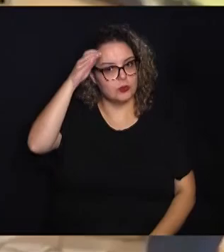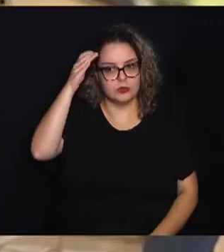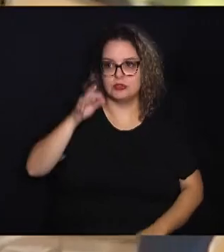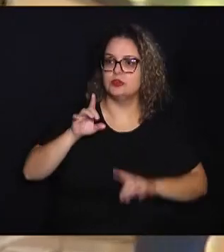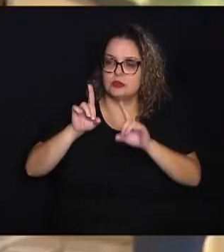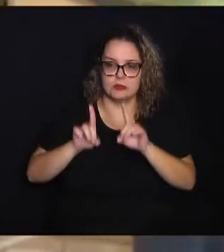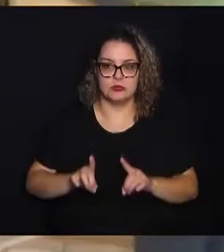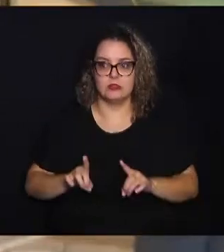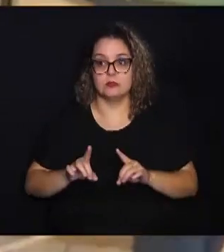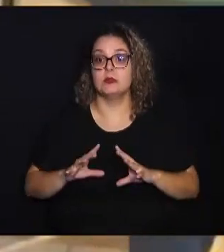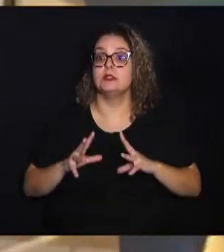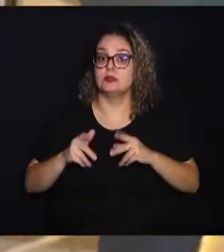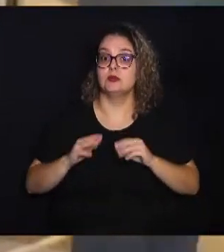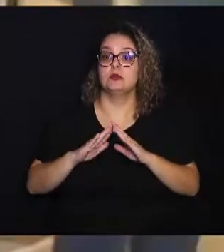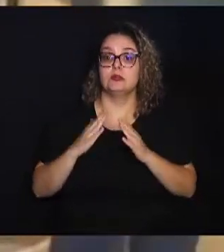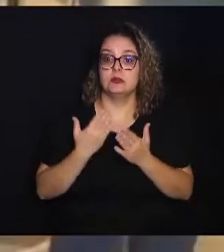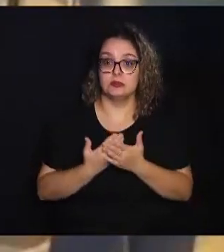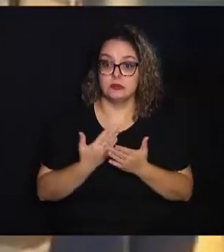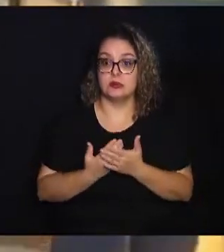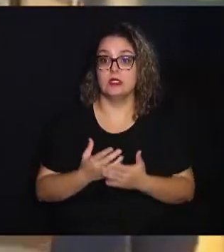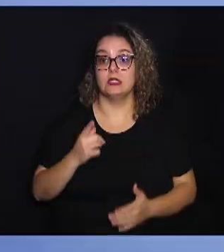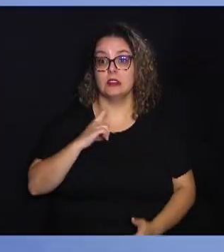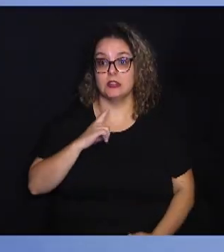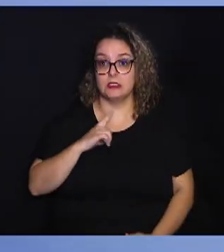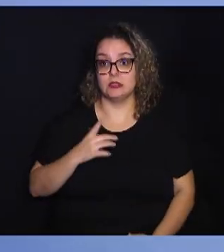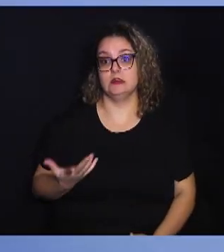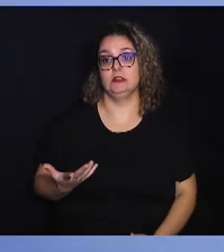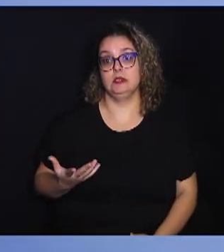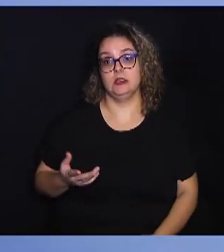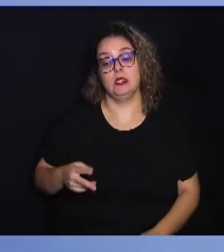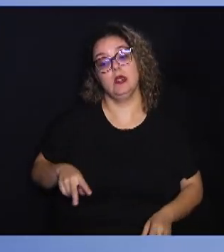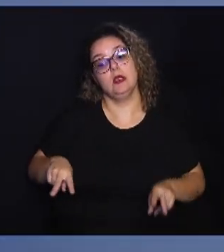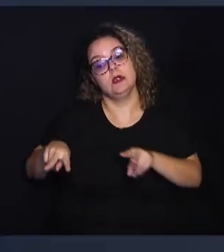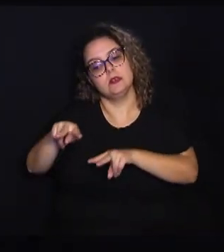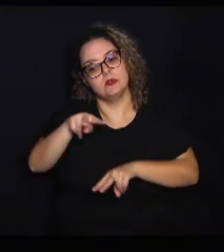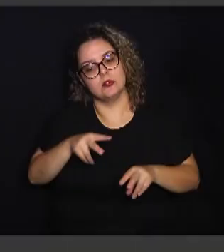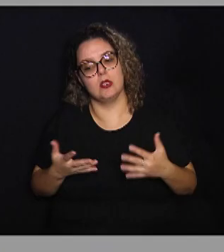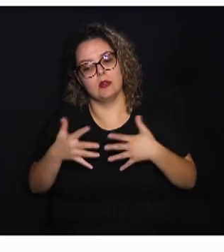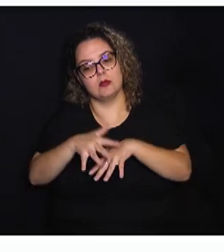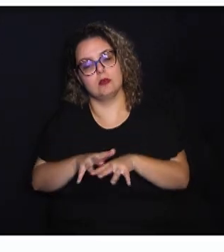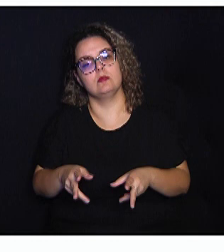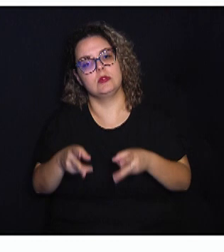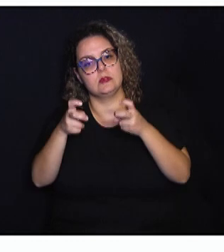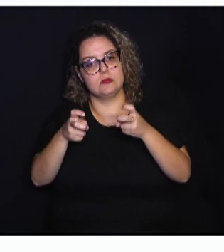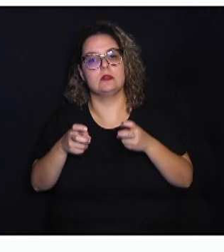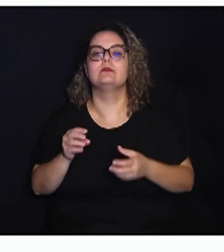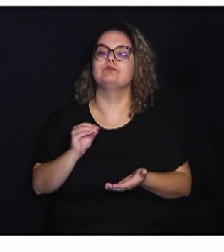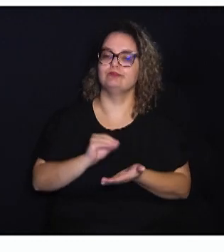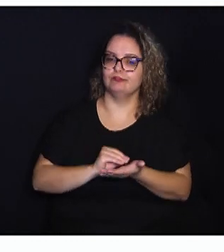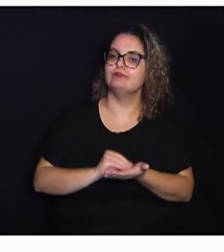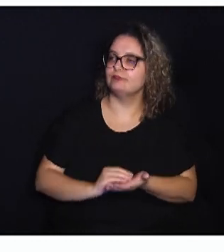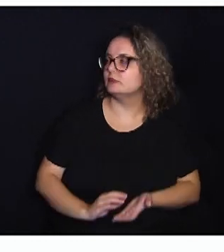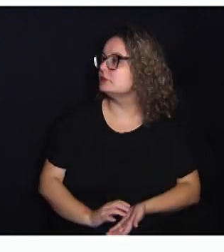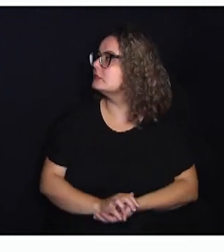mas que as escolas tenham esse olhar inclusivo. Eu acho que isso falta.